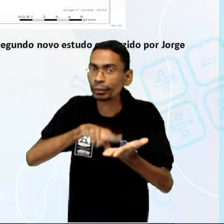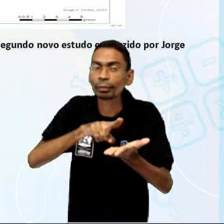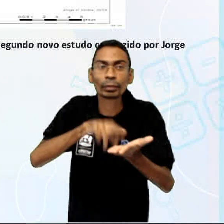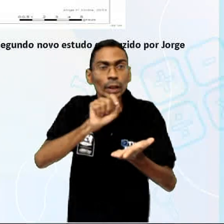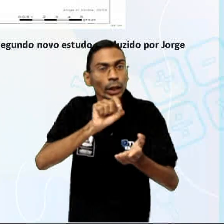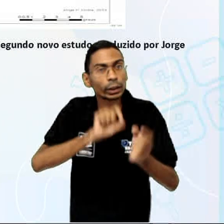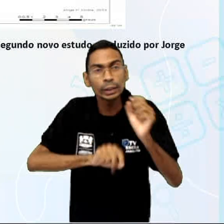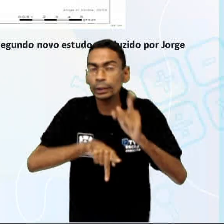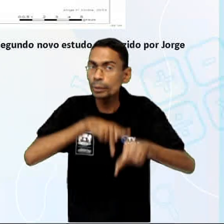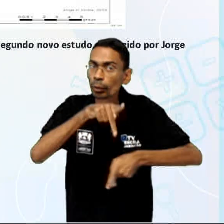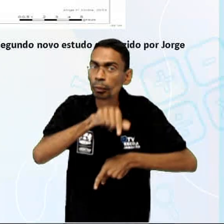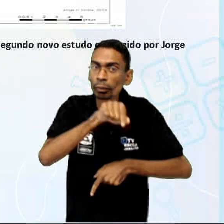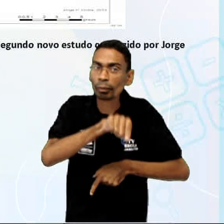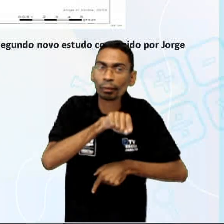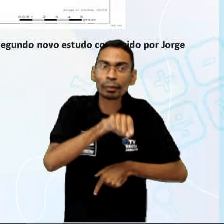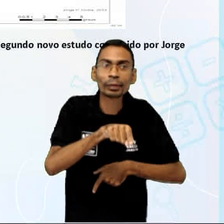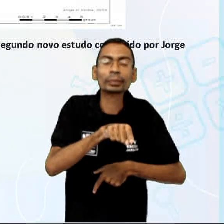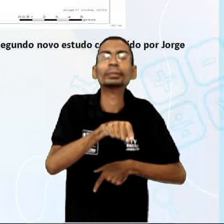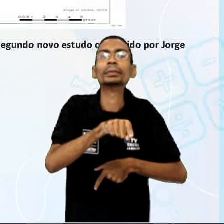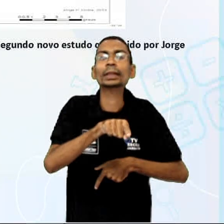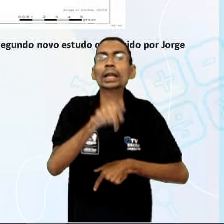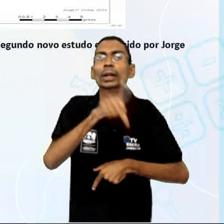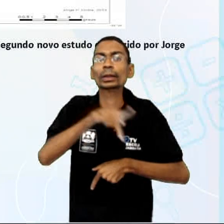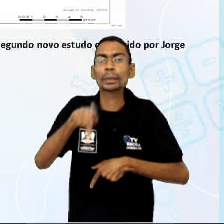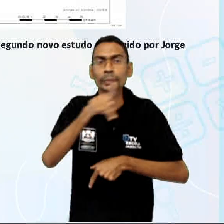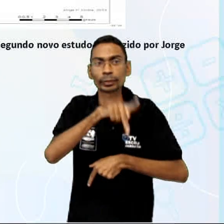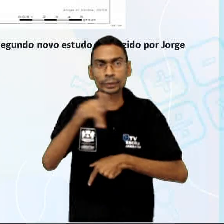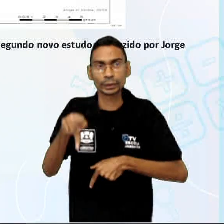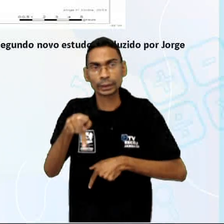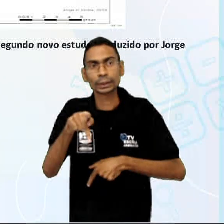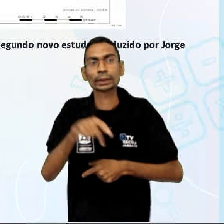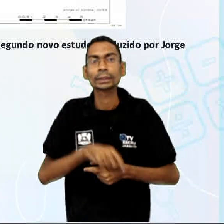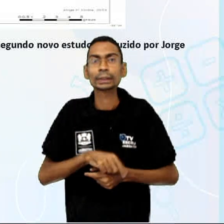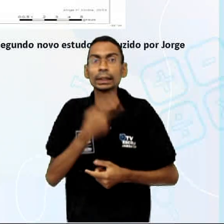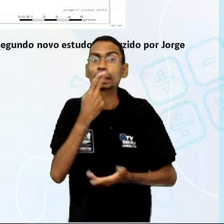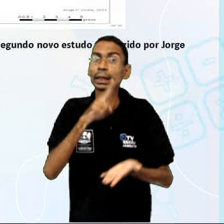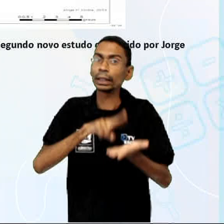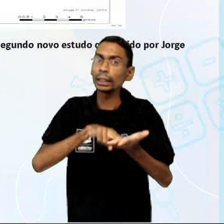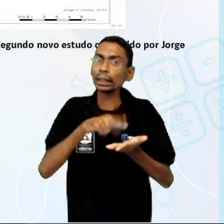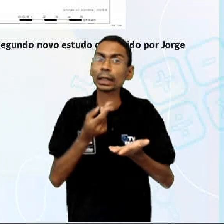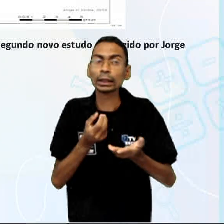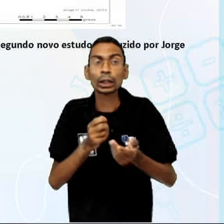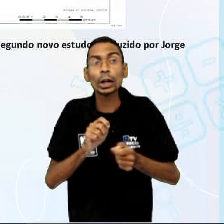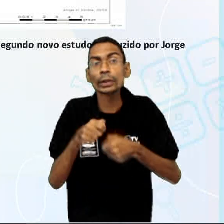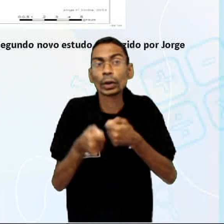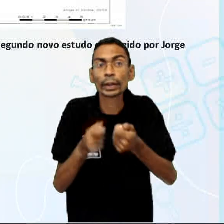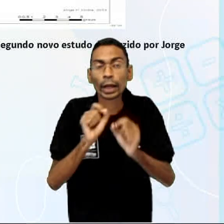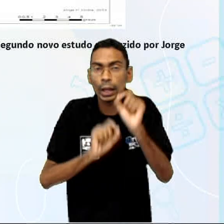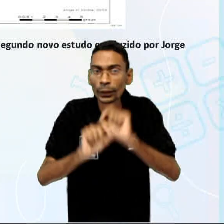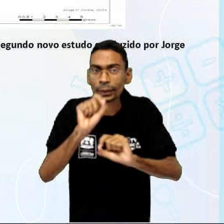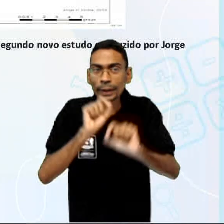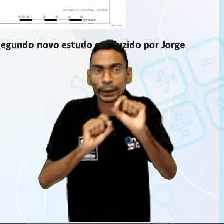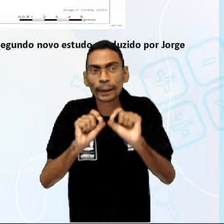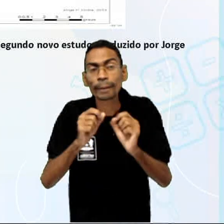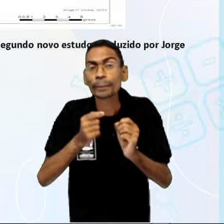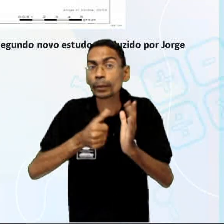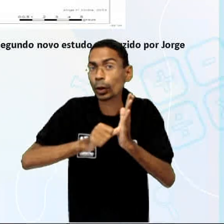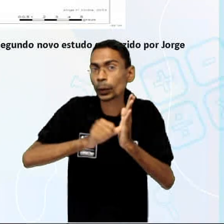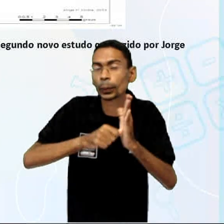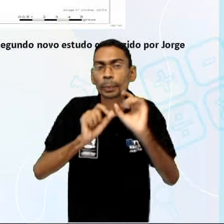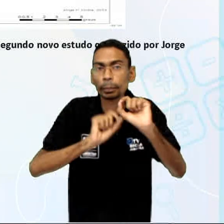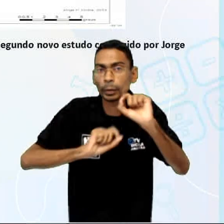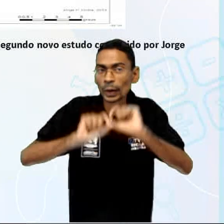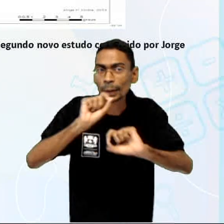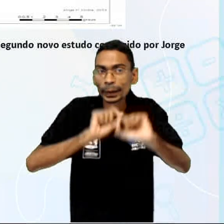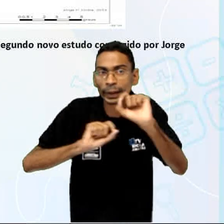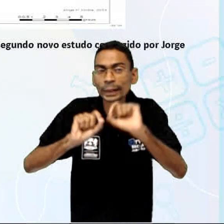isso, professor? Ó, carta de doação, tá? É exatamente o documento que